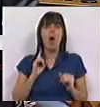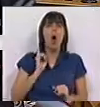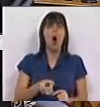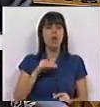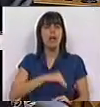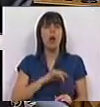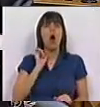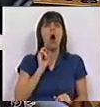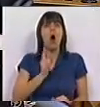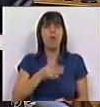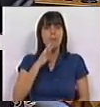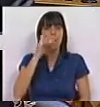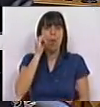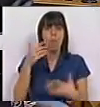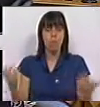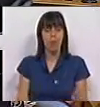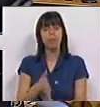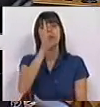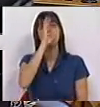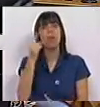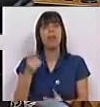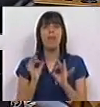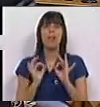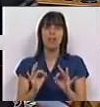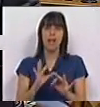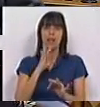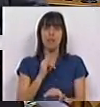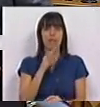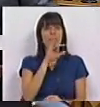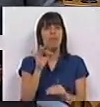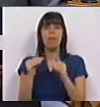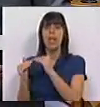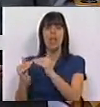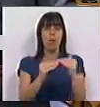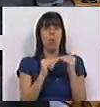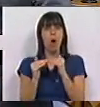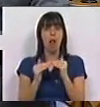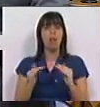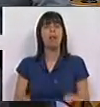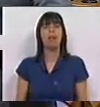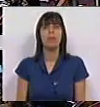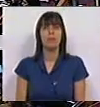do nível de rendimento dos pais. O Estado deve tratar os filhos de cada família por igual.